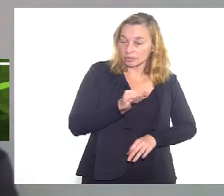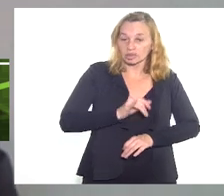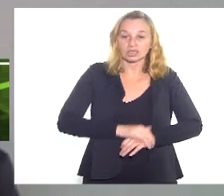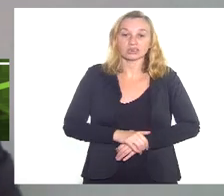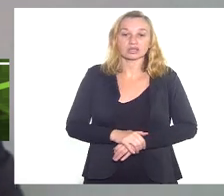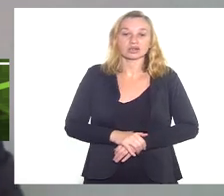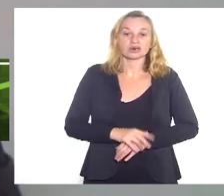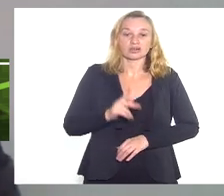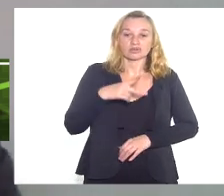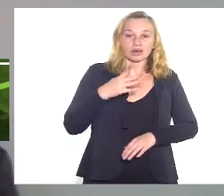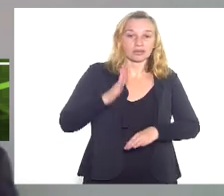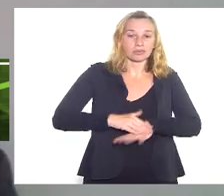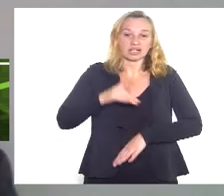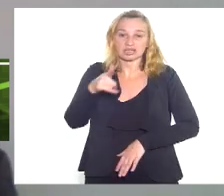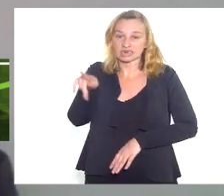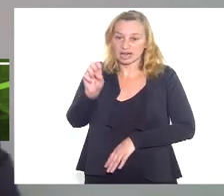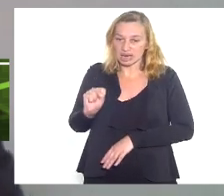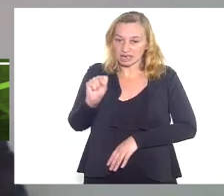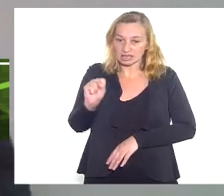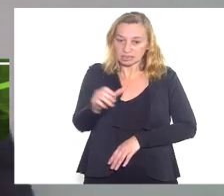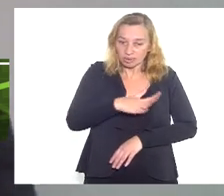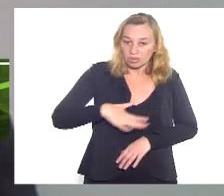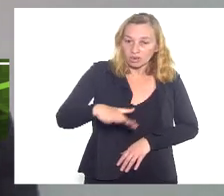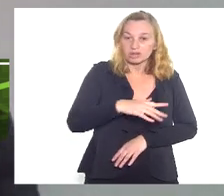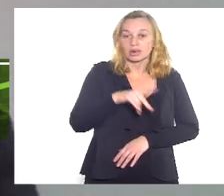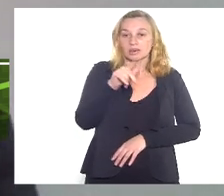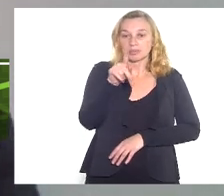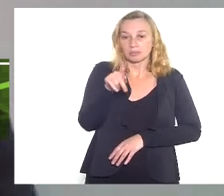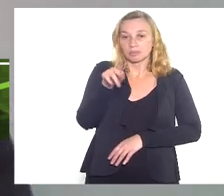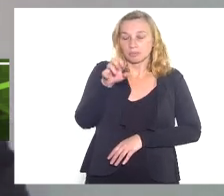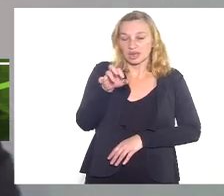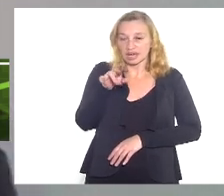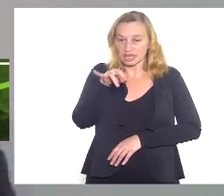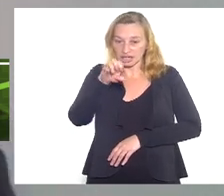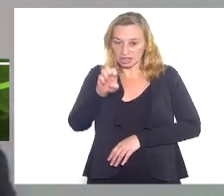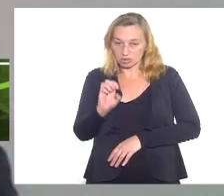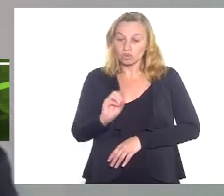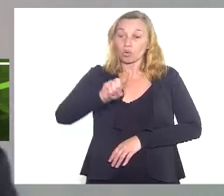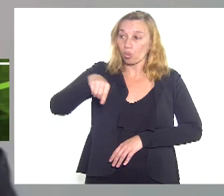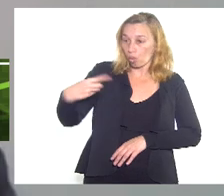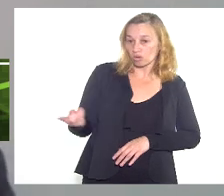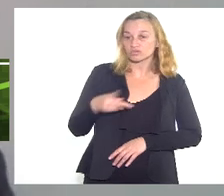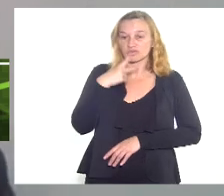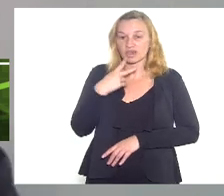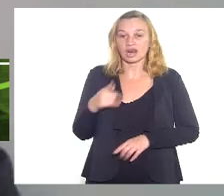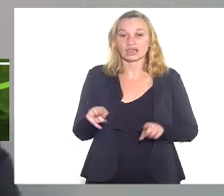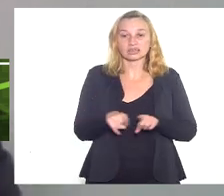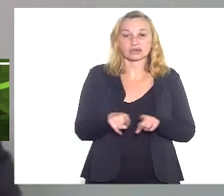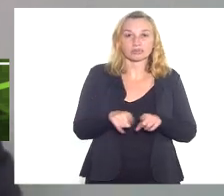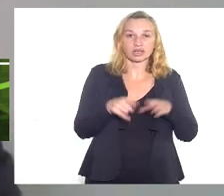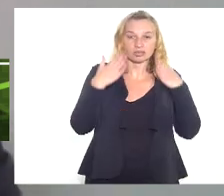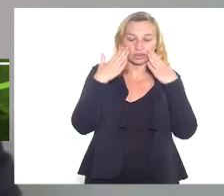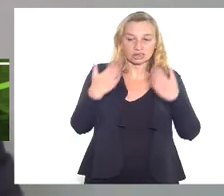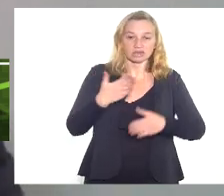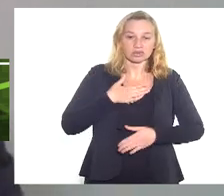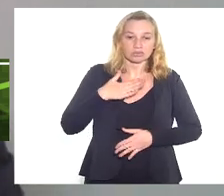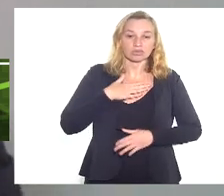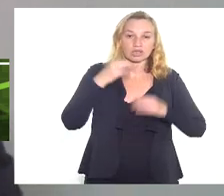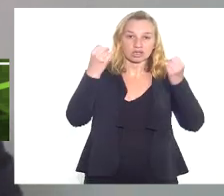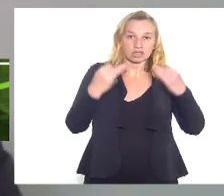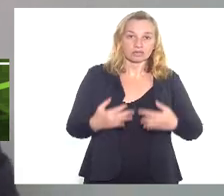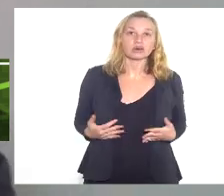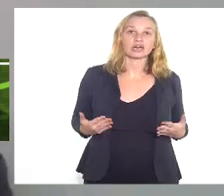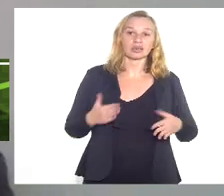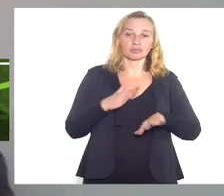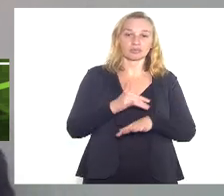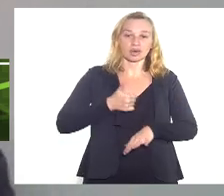a trazer mais gás para o campo de peregrino. Outro aspecto que foi mencionado na minha apresentação, é importante esclarecermos,